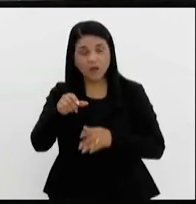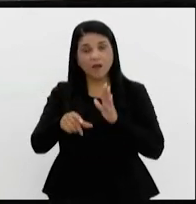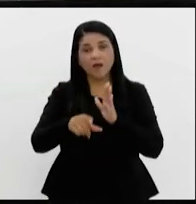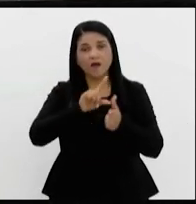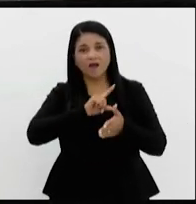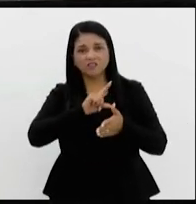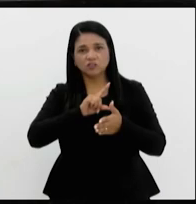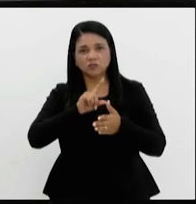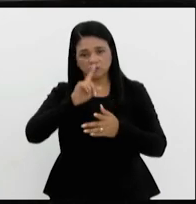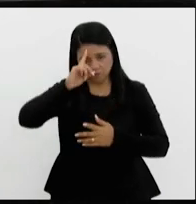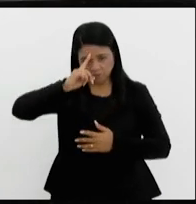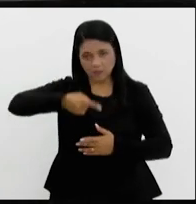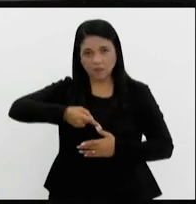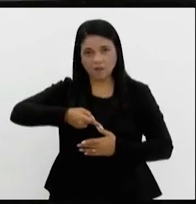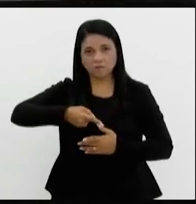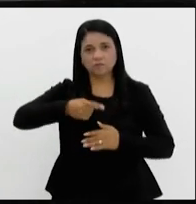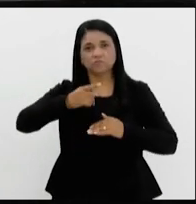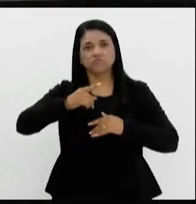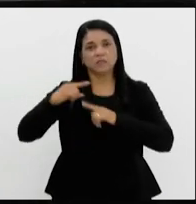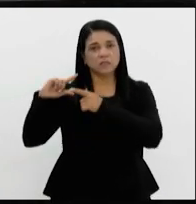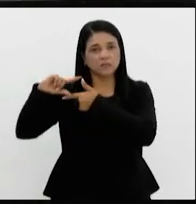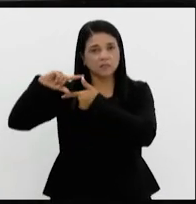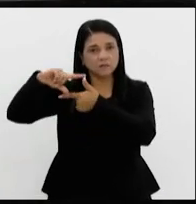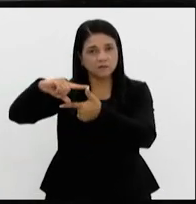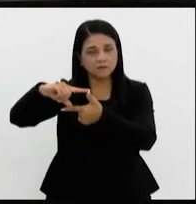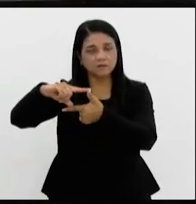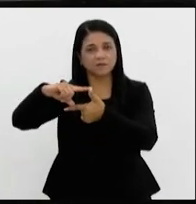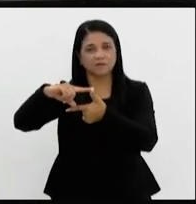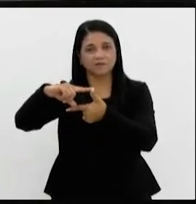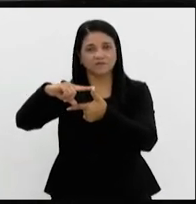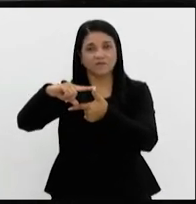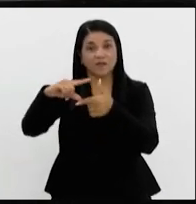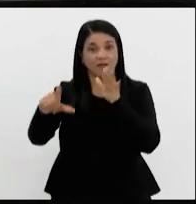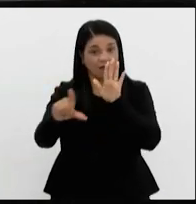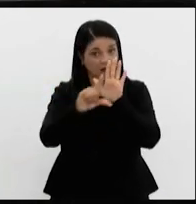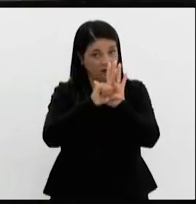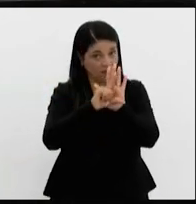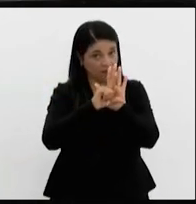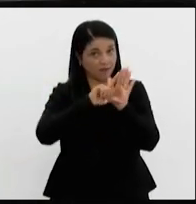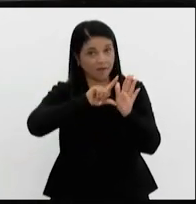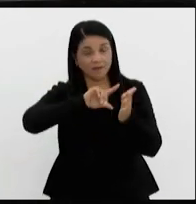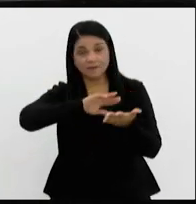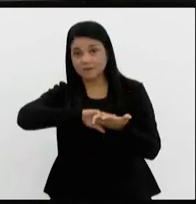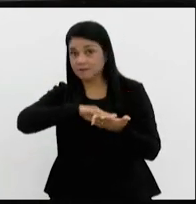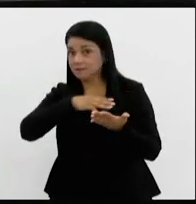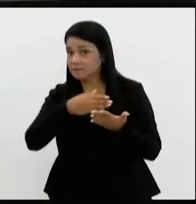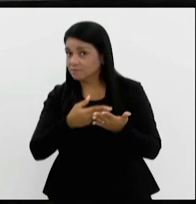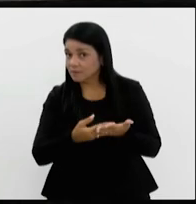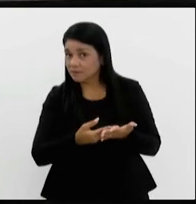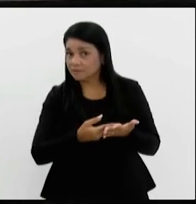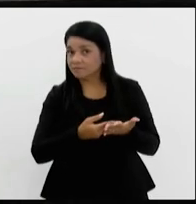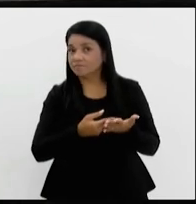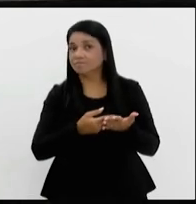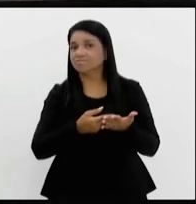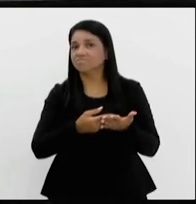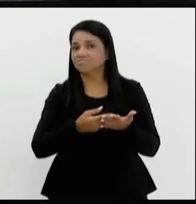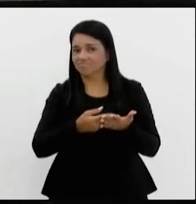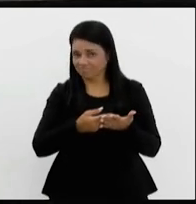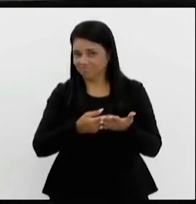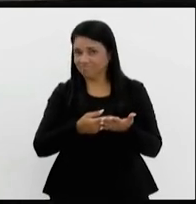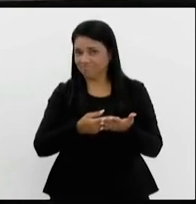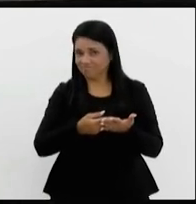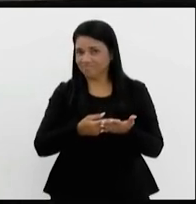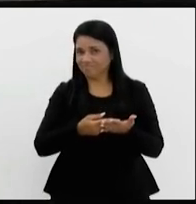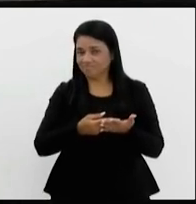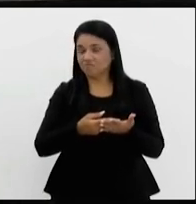e da tradição. A lei se interpreta. Ela dirá o que quiserdes. Que